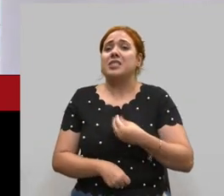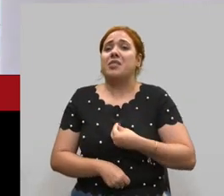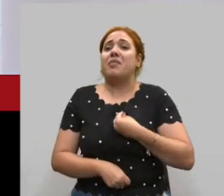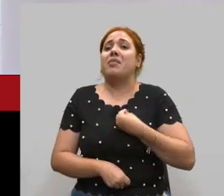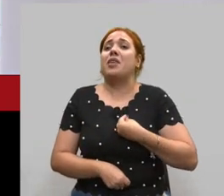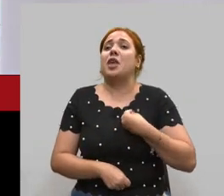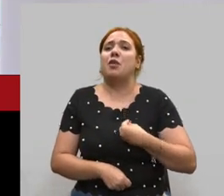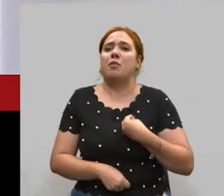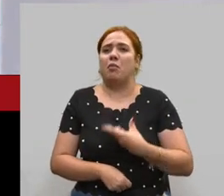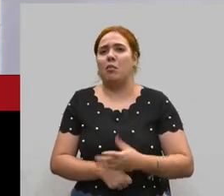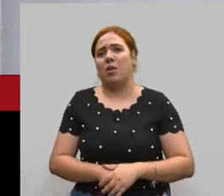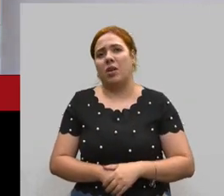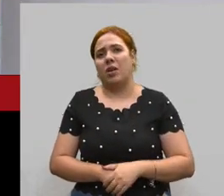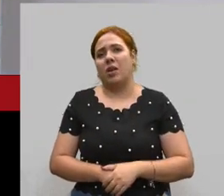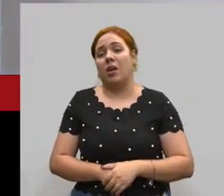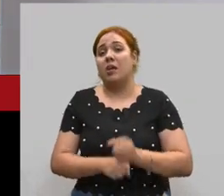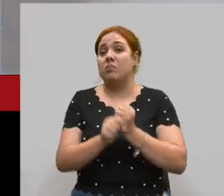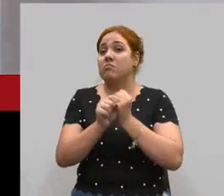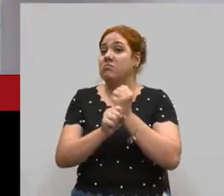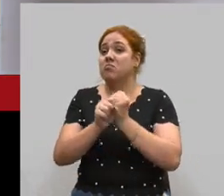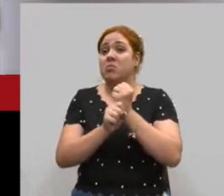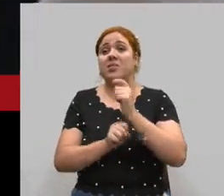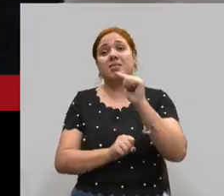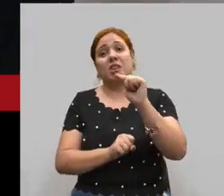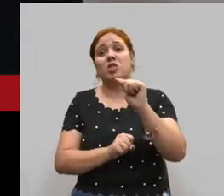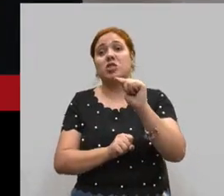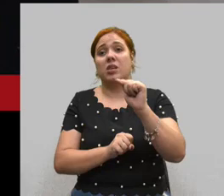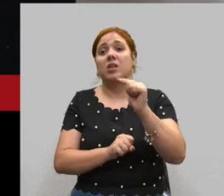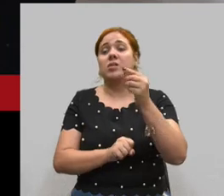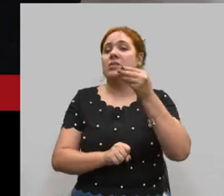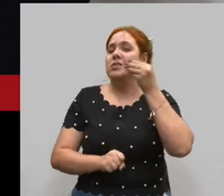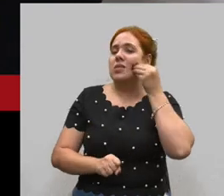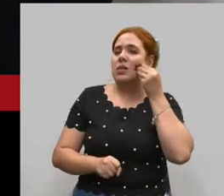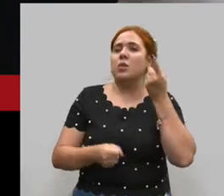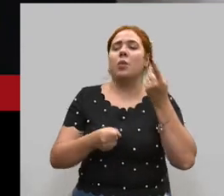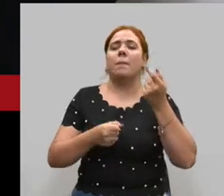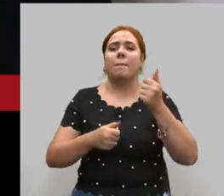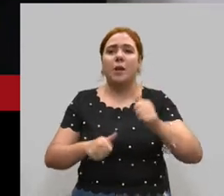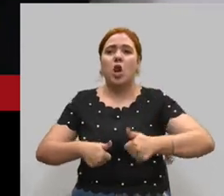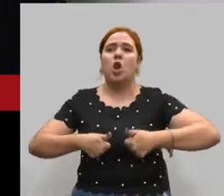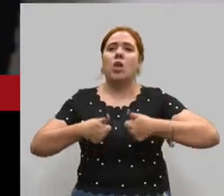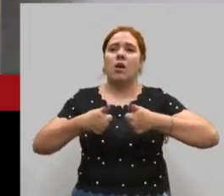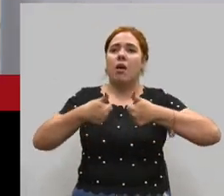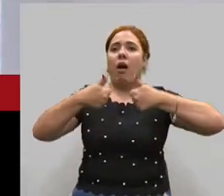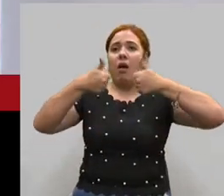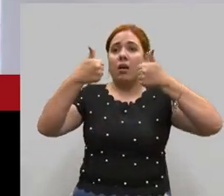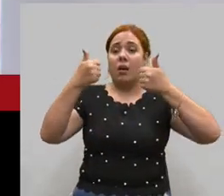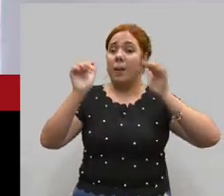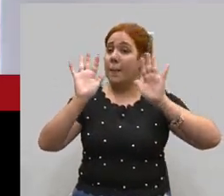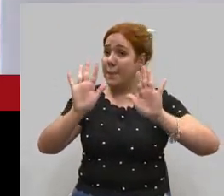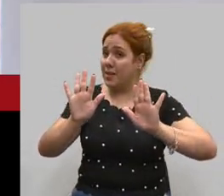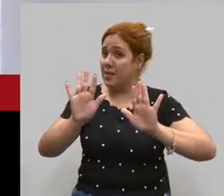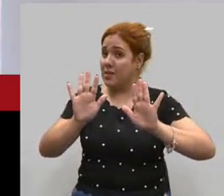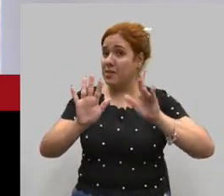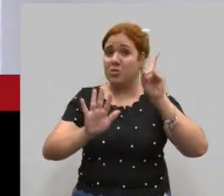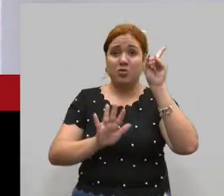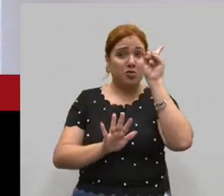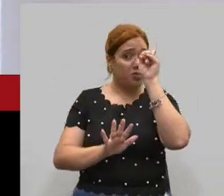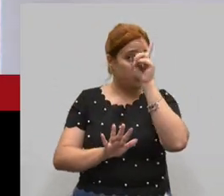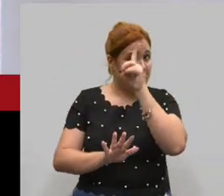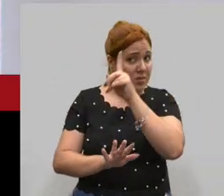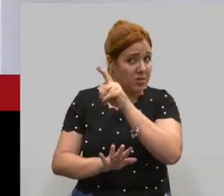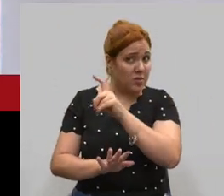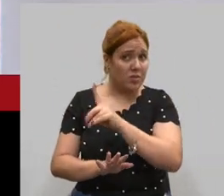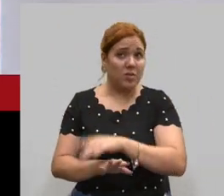e estou nessa jornada há 7 anos de recuperação buscando sempre melhorar mas o momento mais difícil não foi os